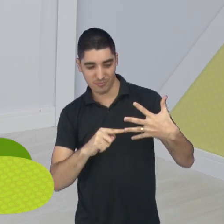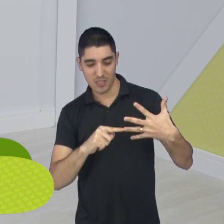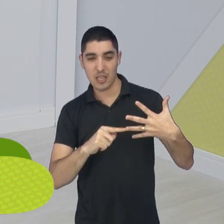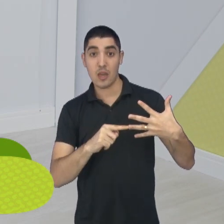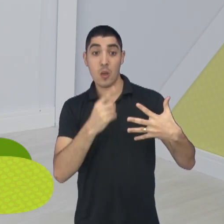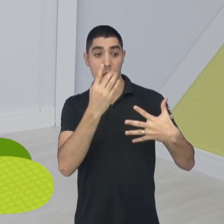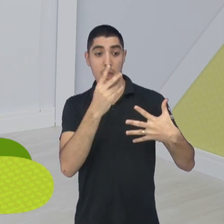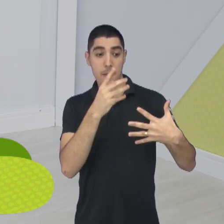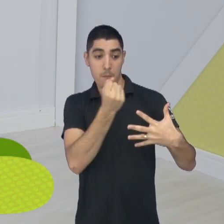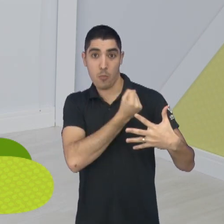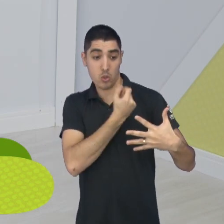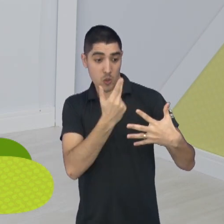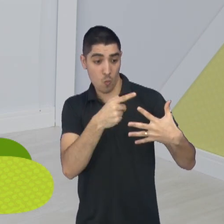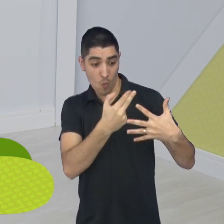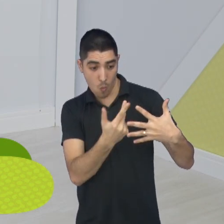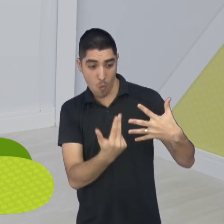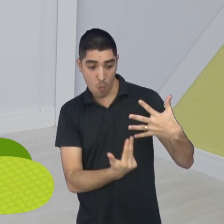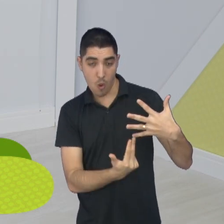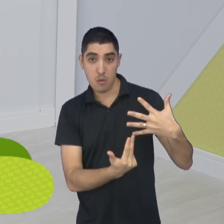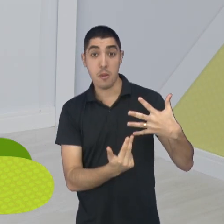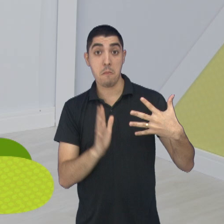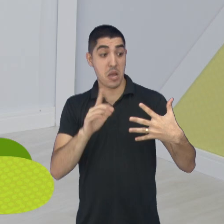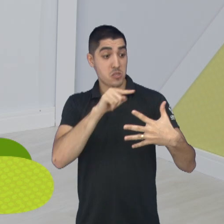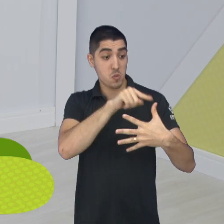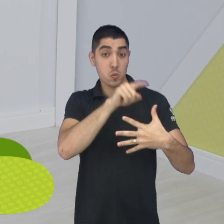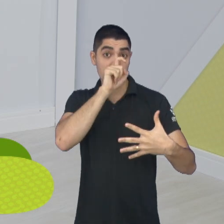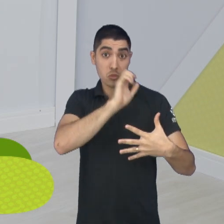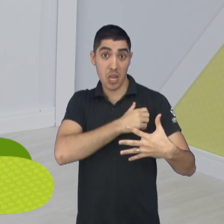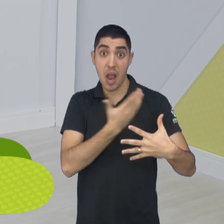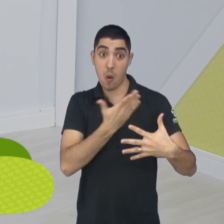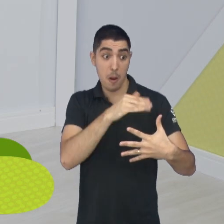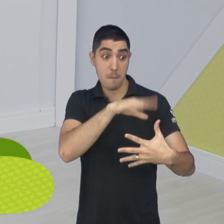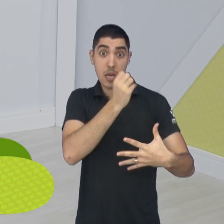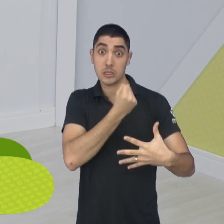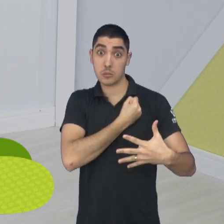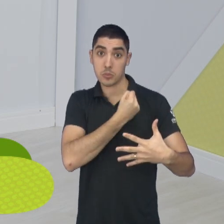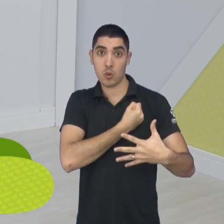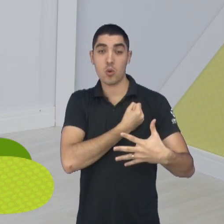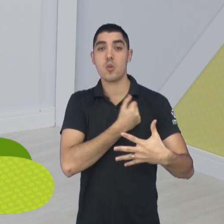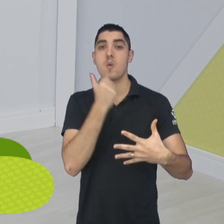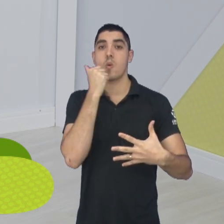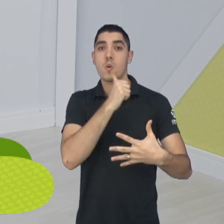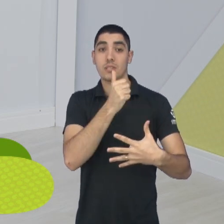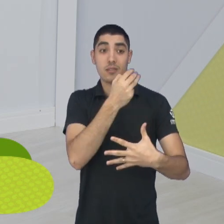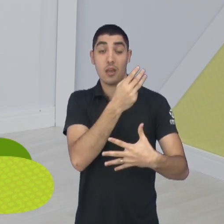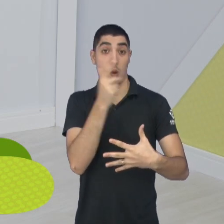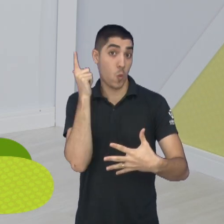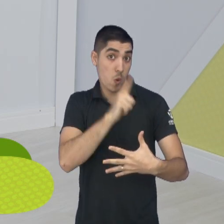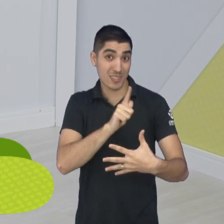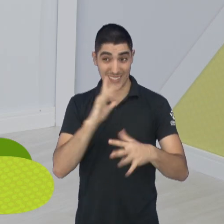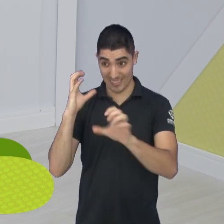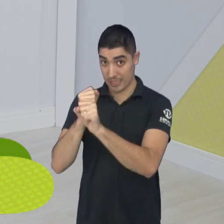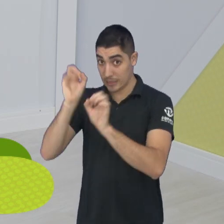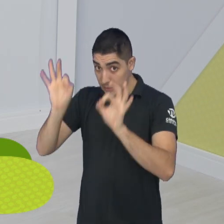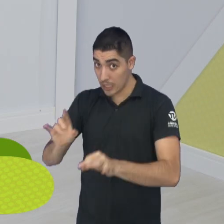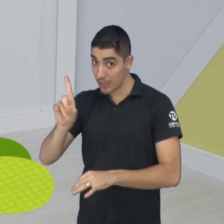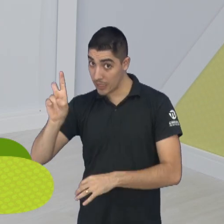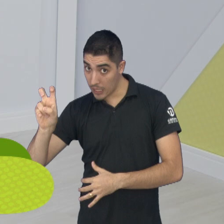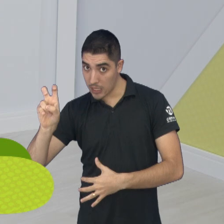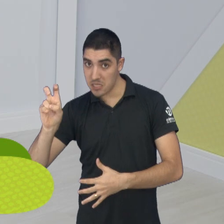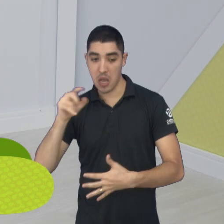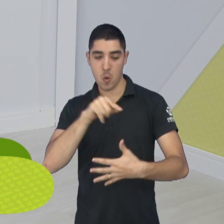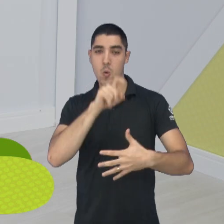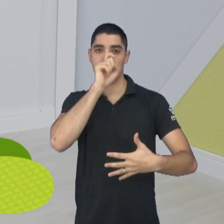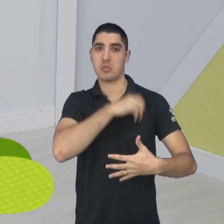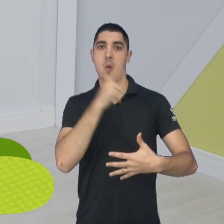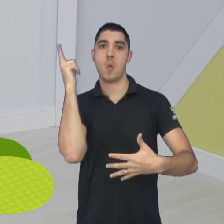pontuação, agora são só 2, ou seja, o São José está pontuando, de 15 fez 13 pontos, um início de campeonato muito grande, e